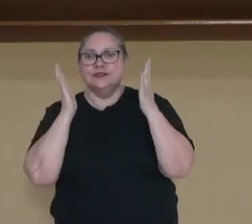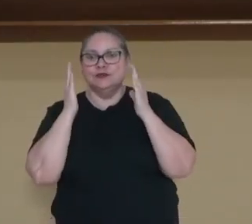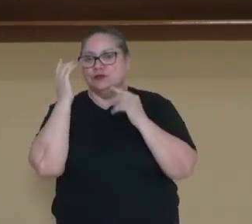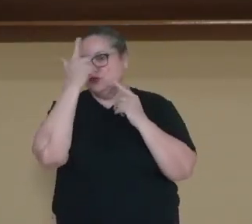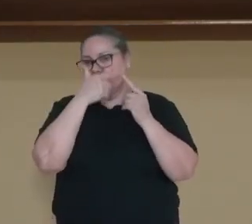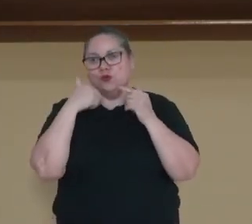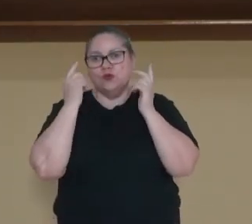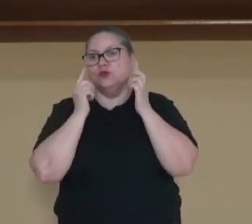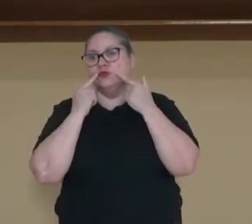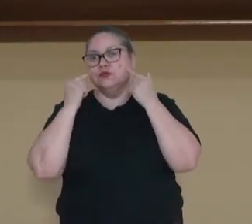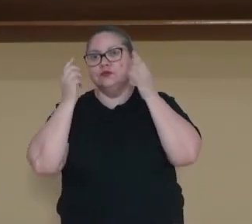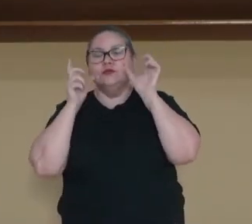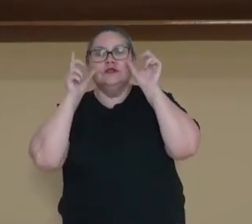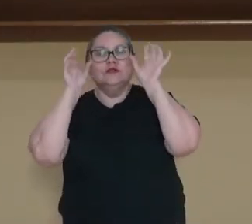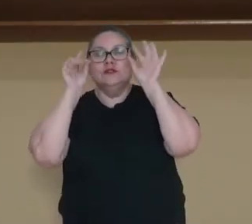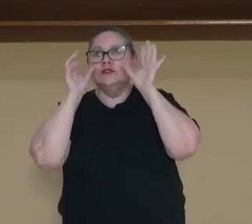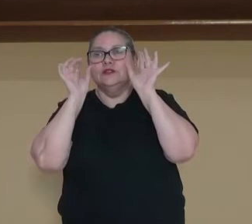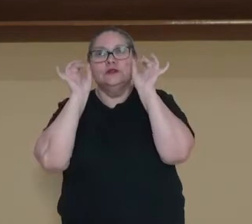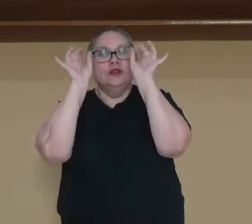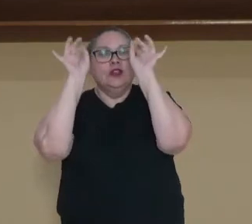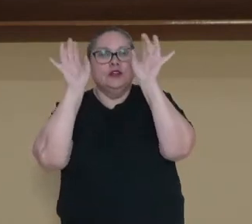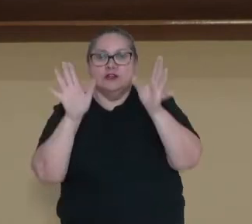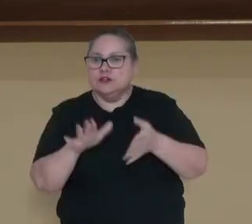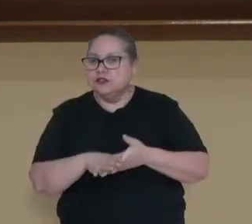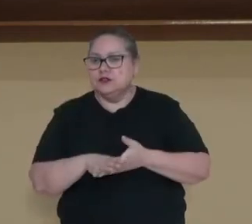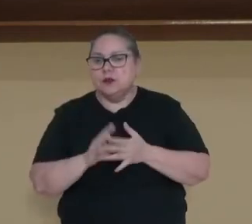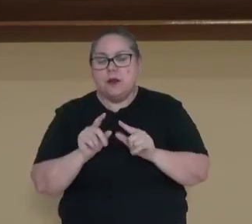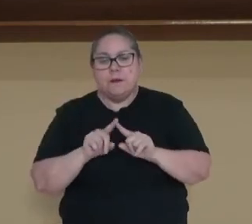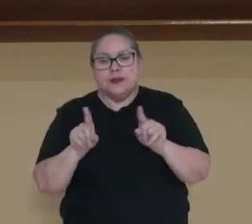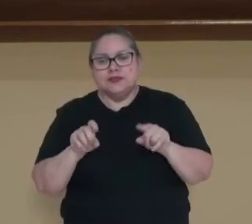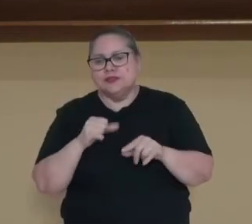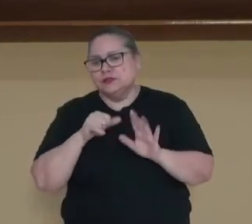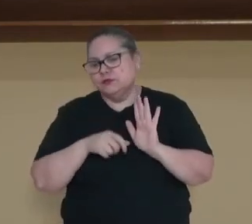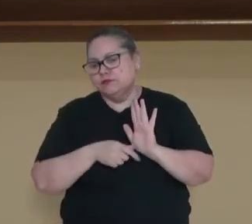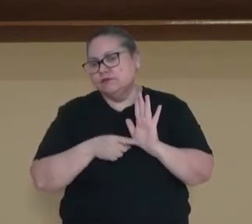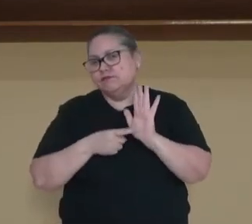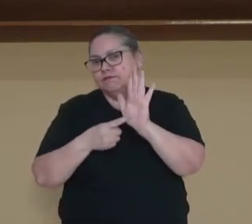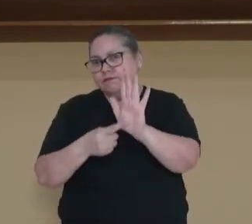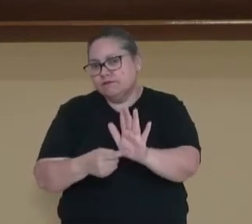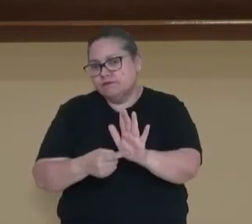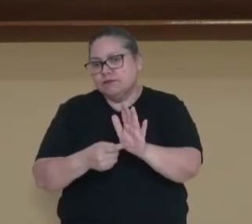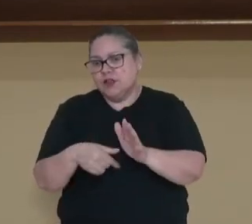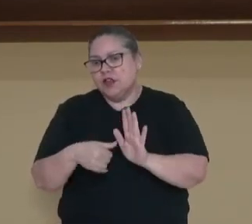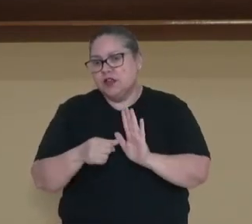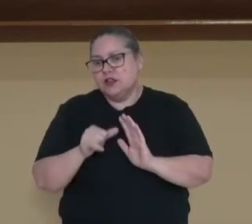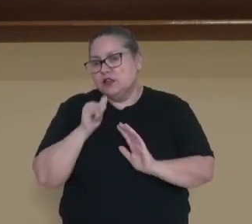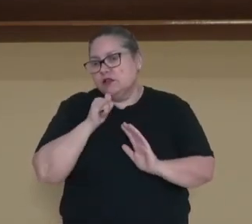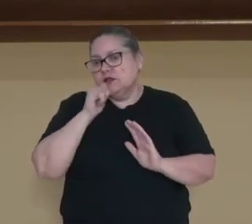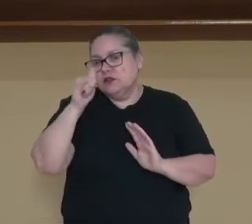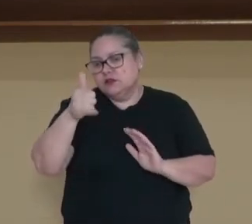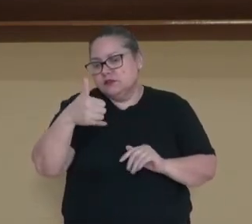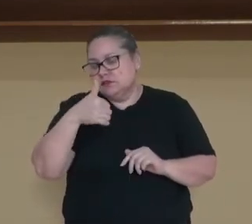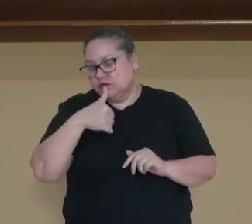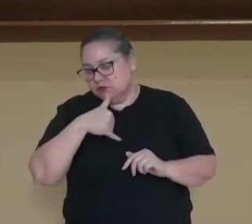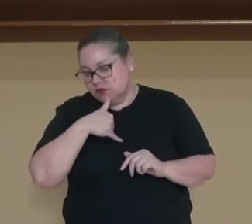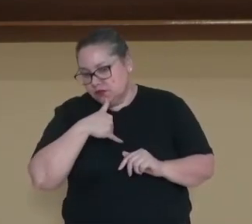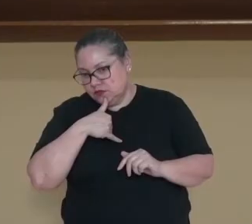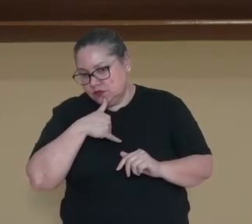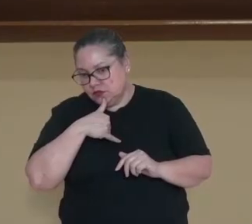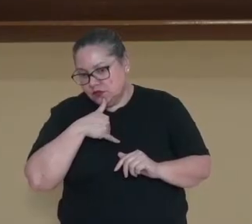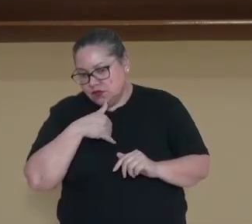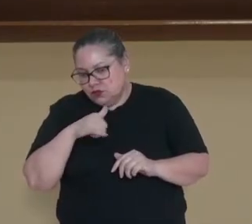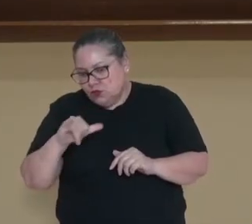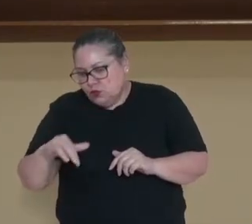no rosto, os olhos bem abertos. Mas se ele quer transmitir uma mensagem de tristeza,